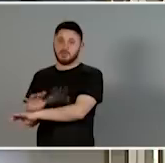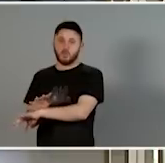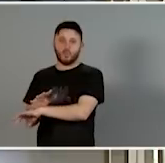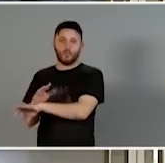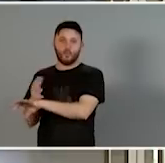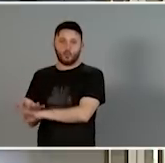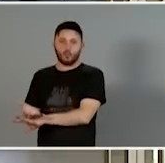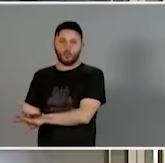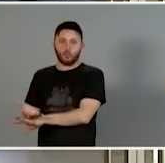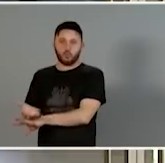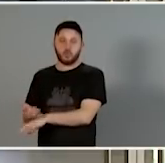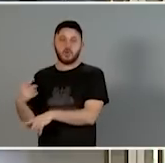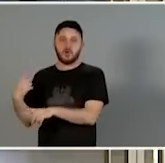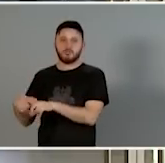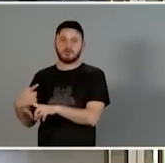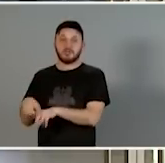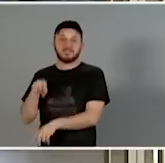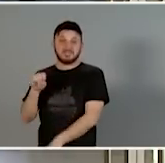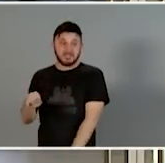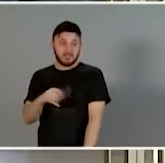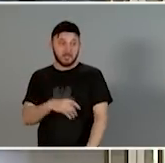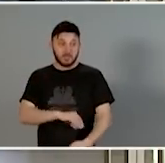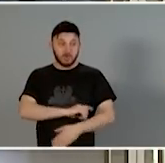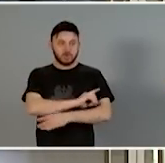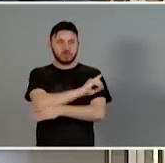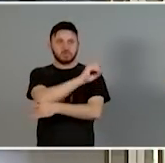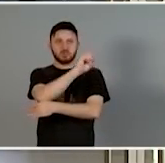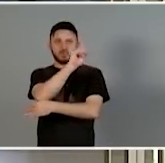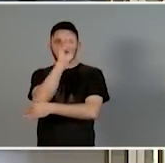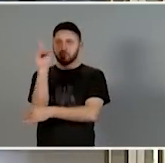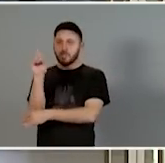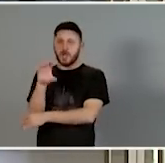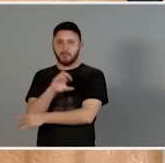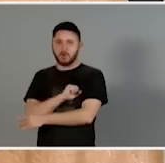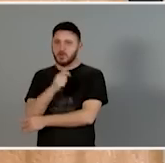Porque se você durante o dia não amou, não tem o que pôr aqui dentro.